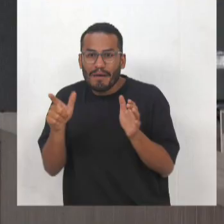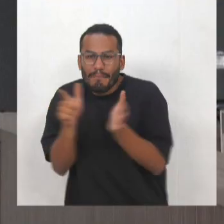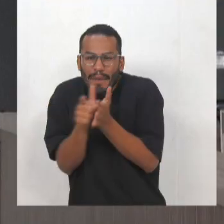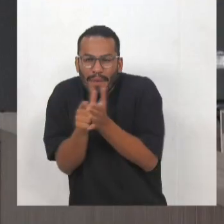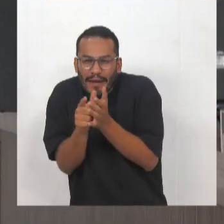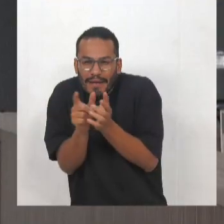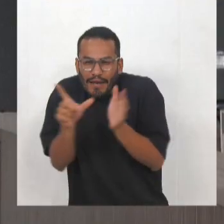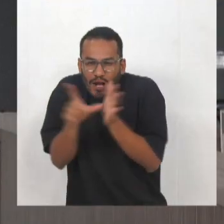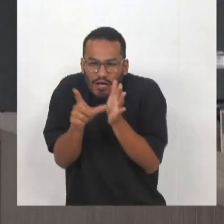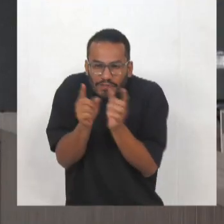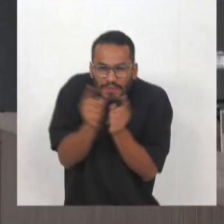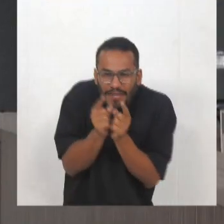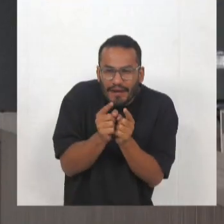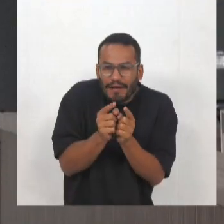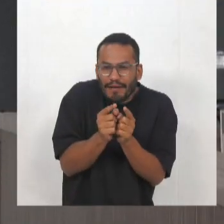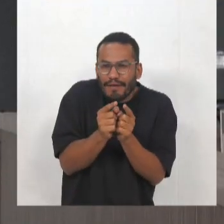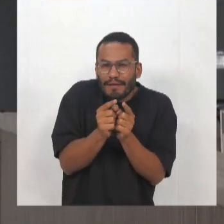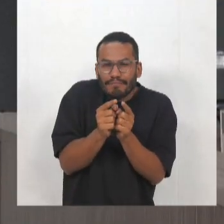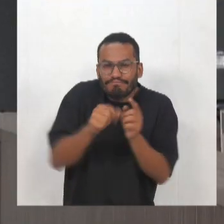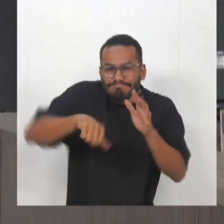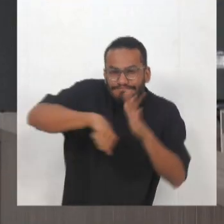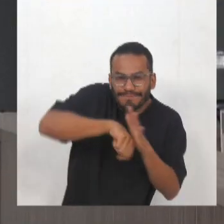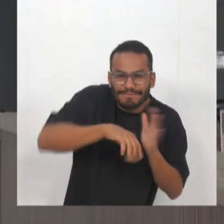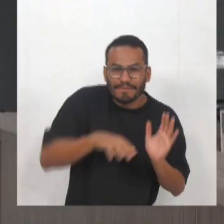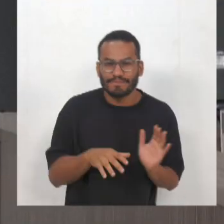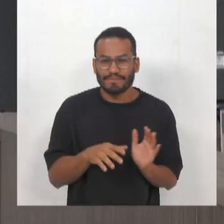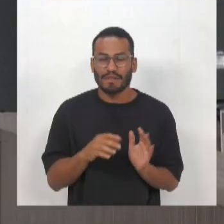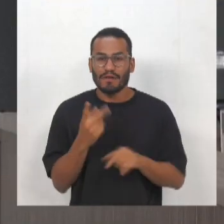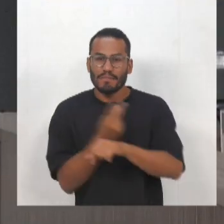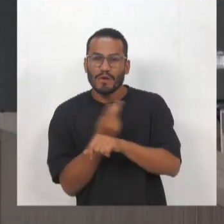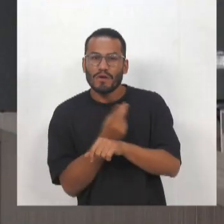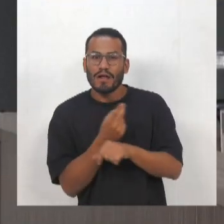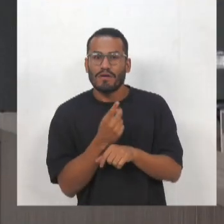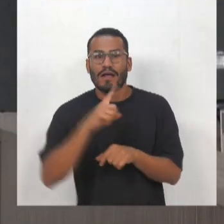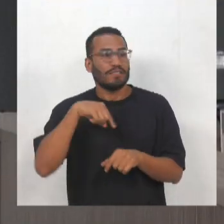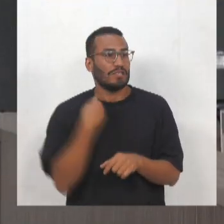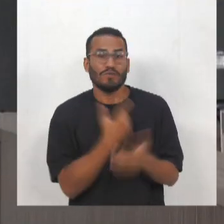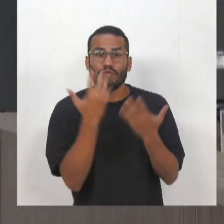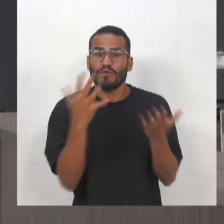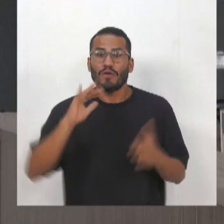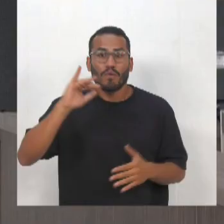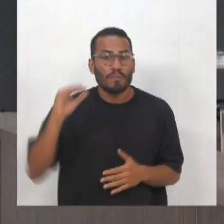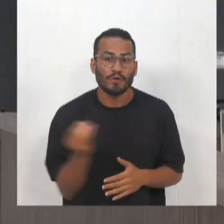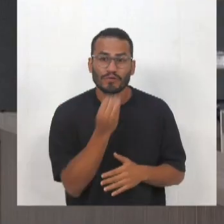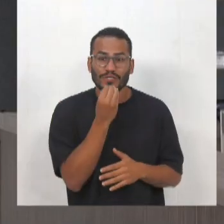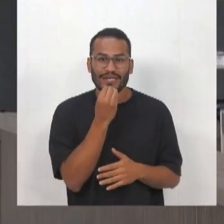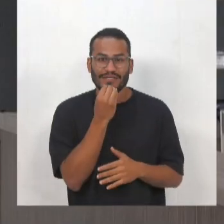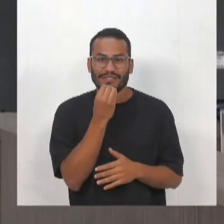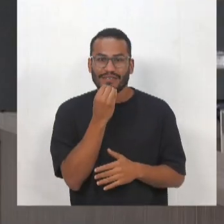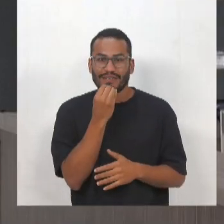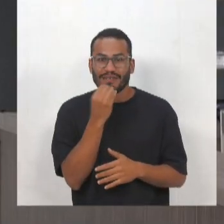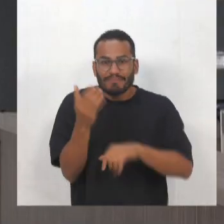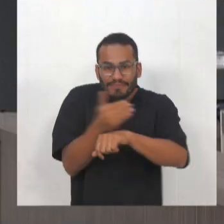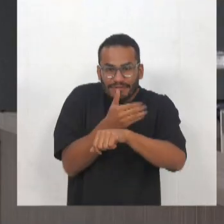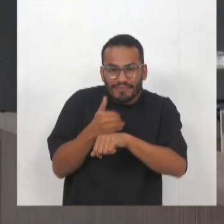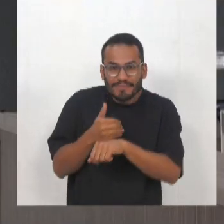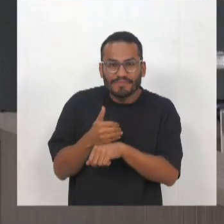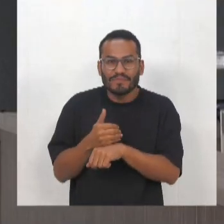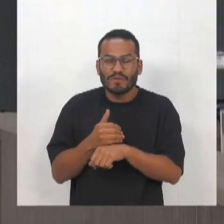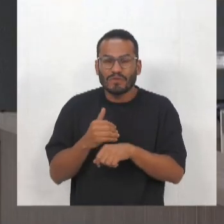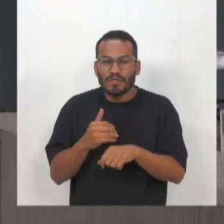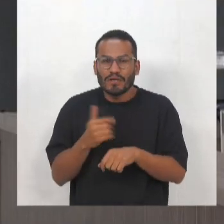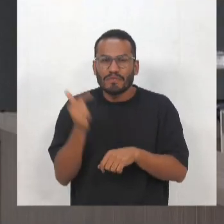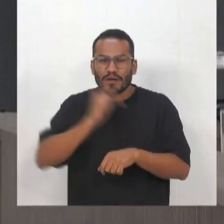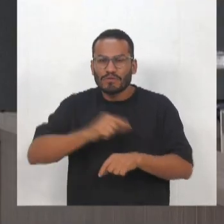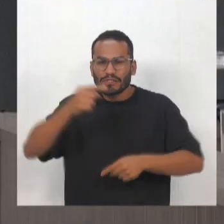dos bairros à falência. Eles nos procuraram e disseram: a gente não tem oportunidade e a capilaridade suficiente